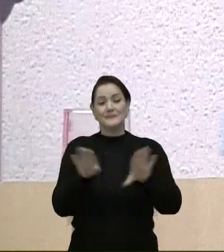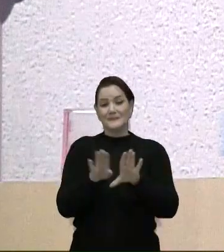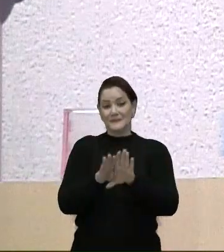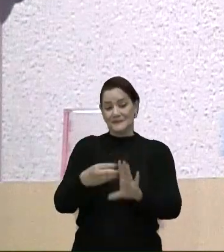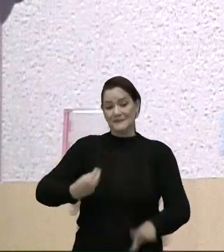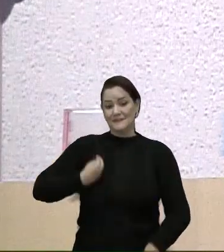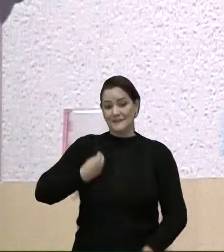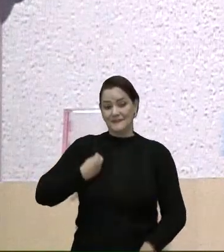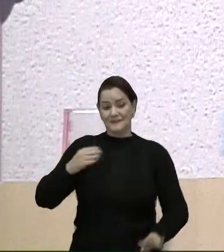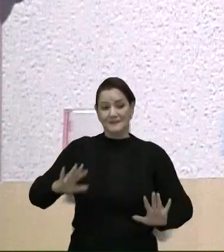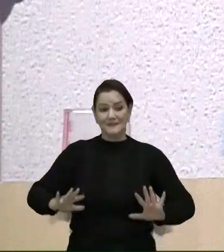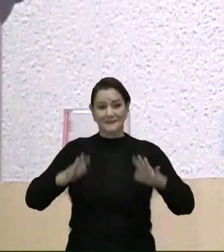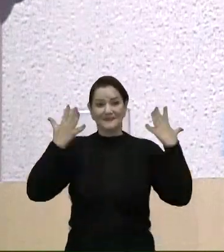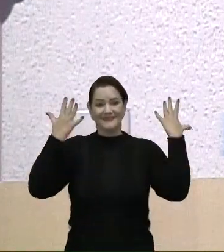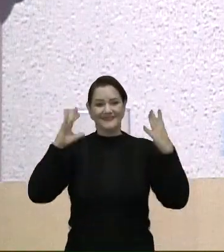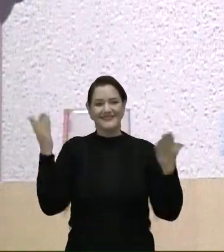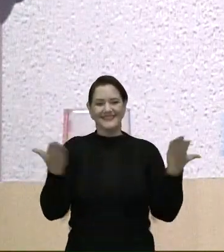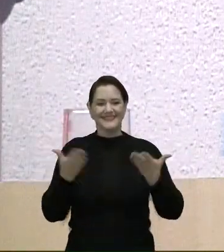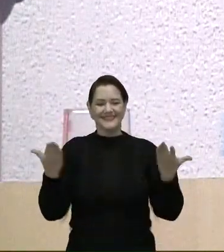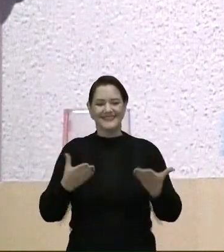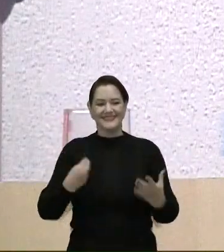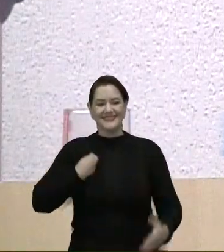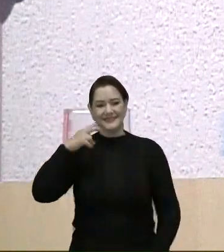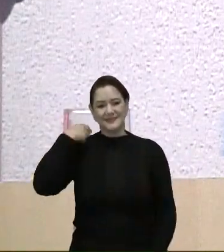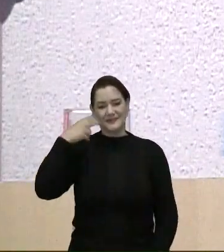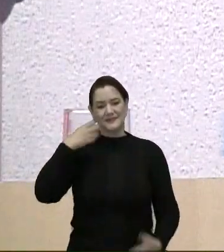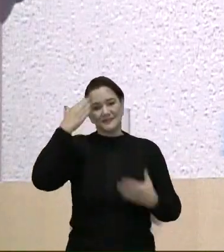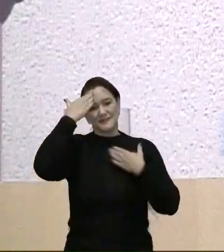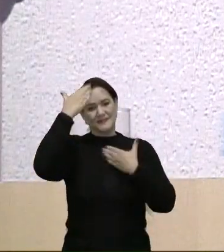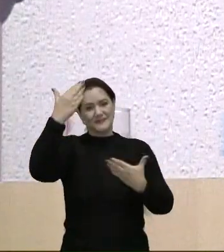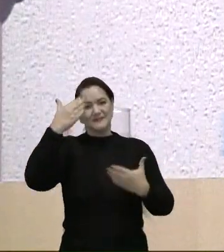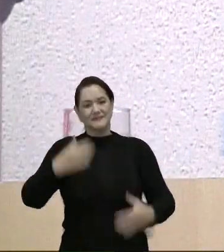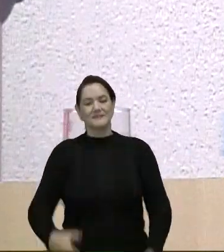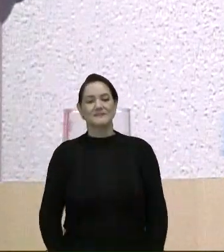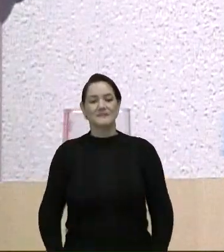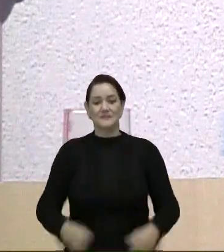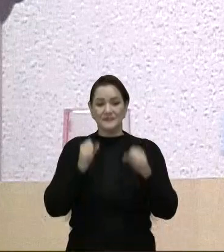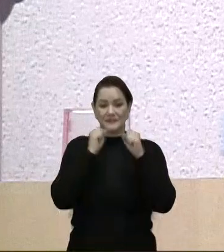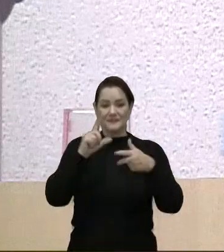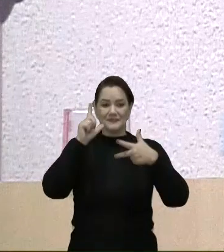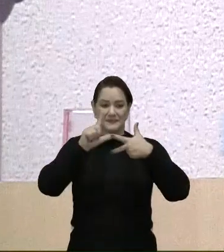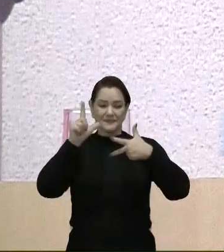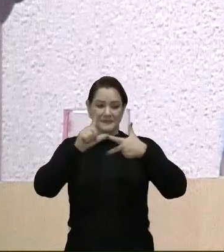solenidade. Aos senhores vereadores presentes e a todos, enfim, muito obrigado ao Poder Legislativo